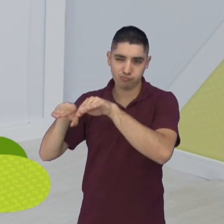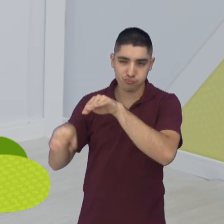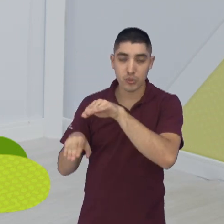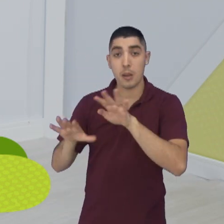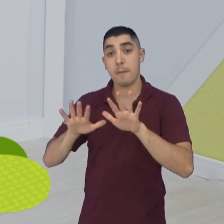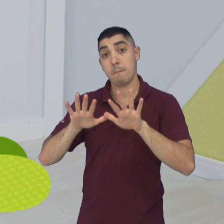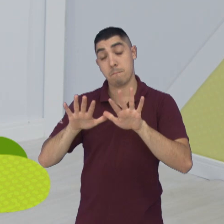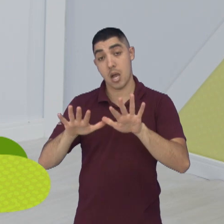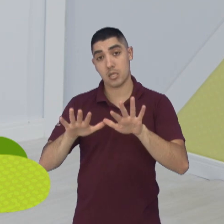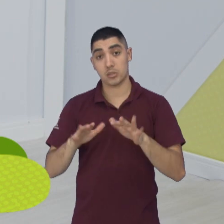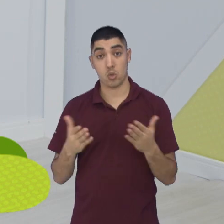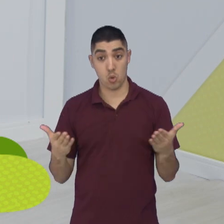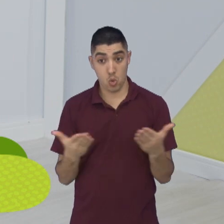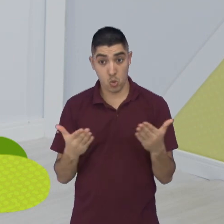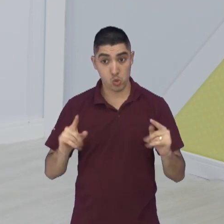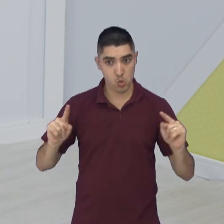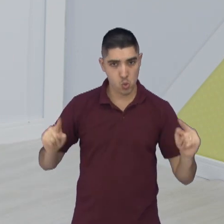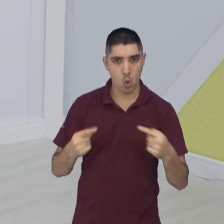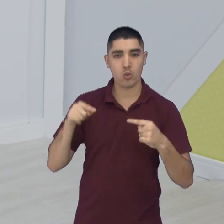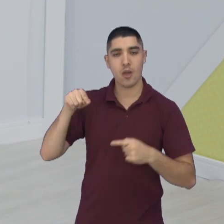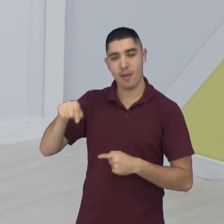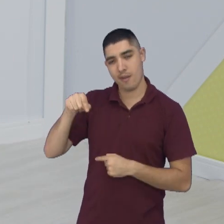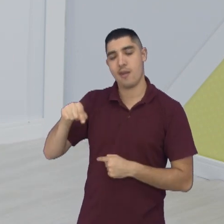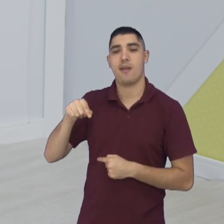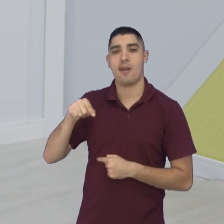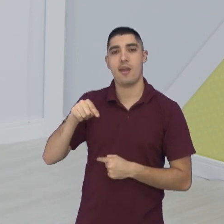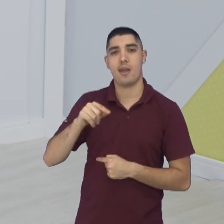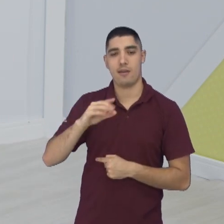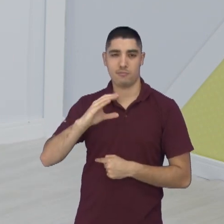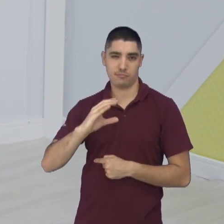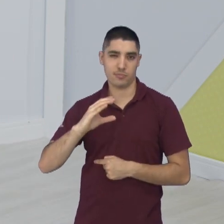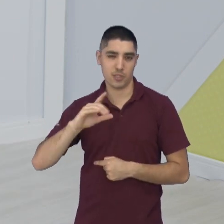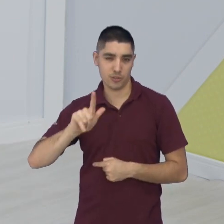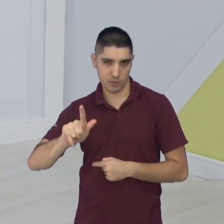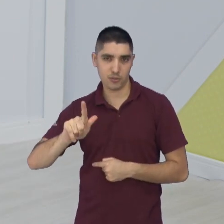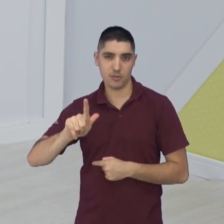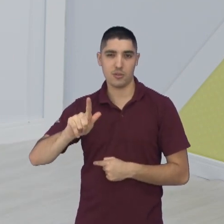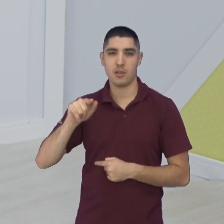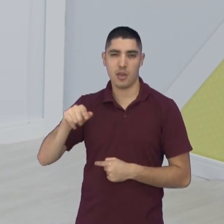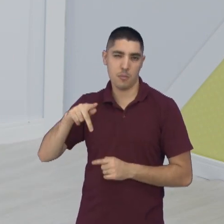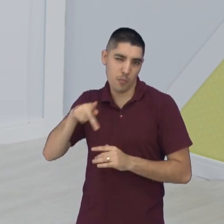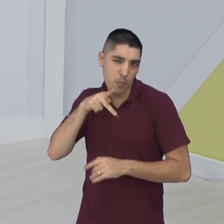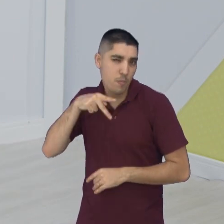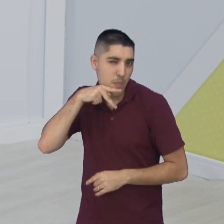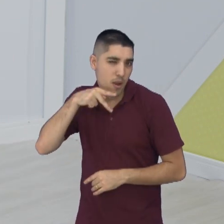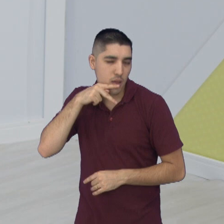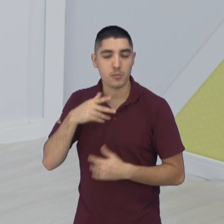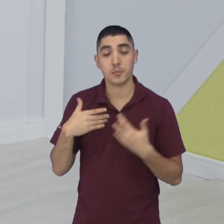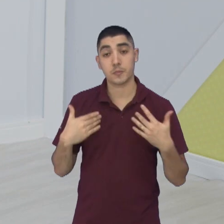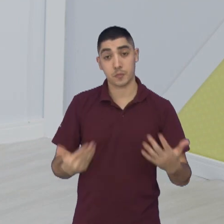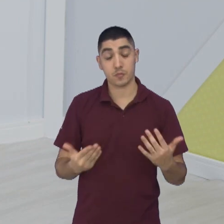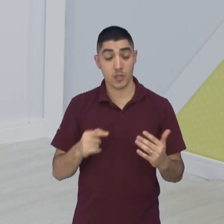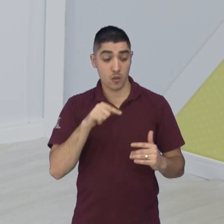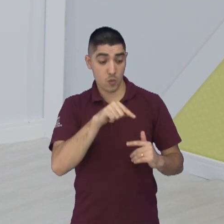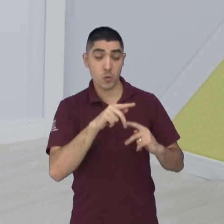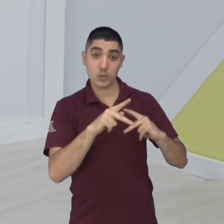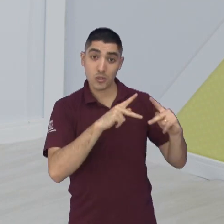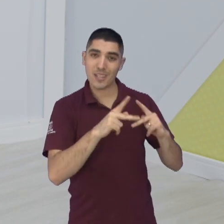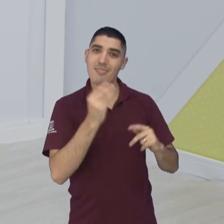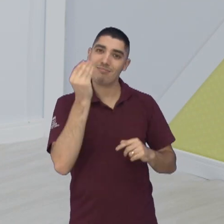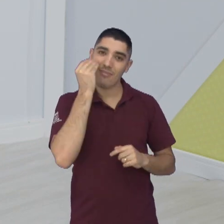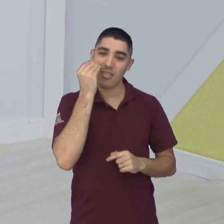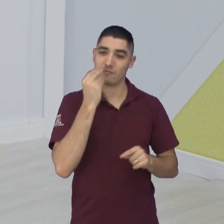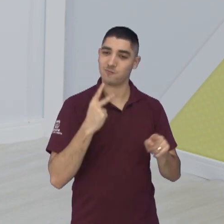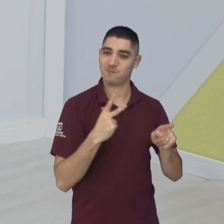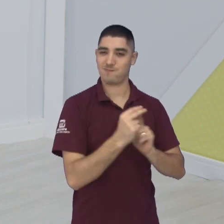2, hoje vai ter contra o Unifacisa, já a gente vai falar sobre isso, mas esse contra o Fortaleza talvez era para vencer, era o jogo para o São José vencer, tirar o